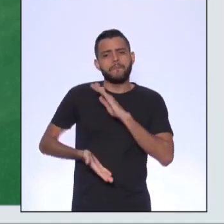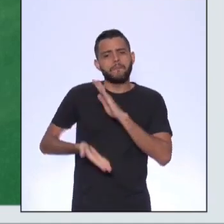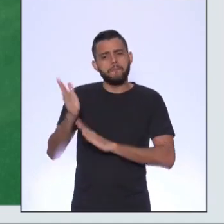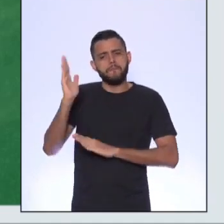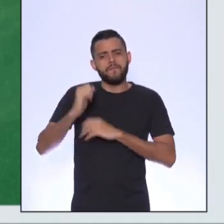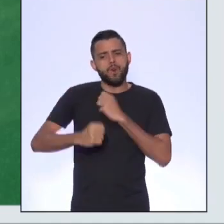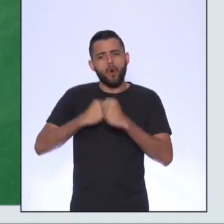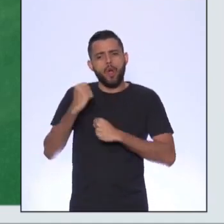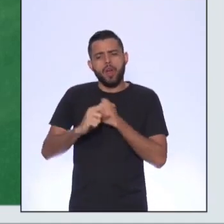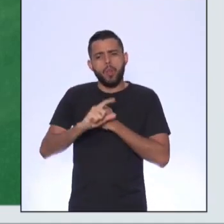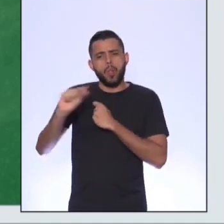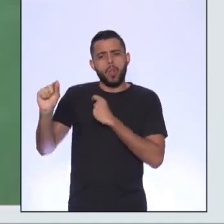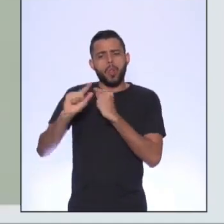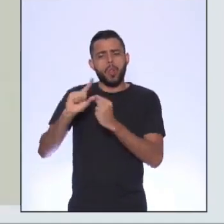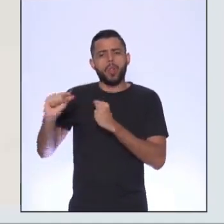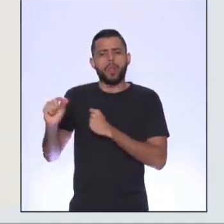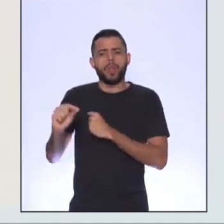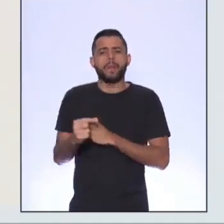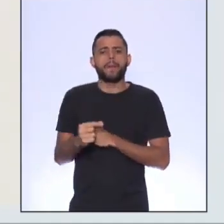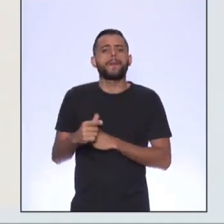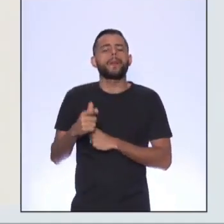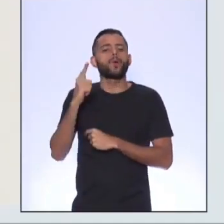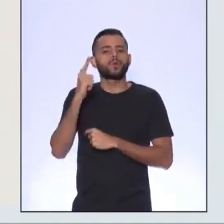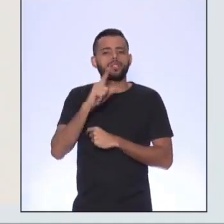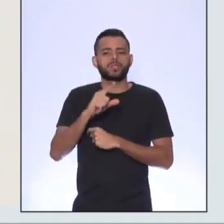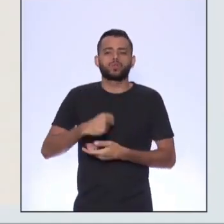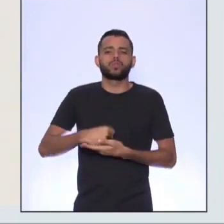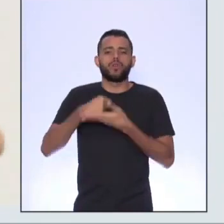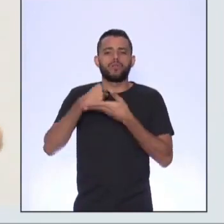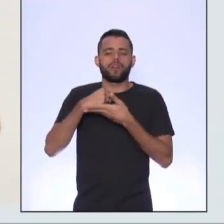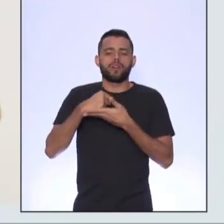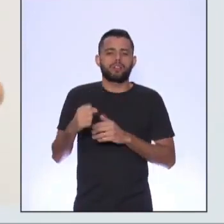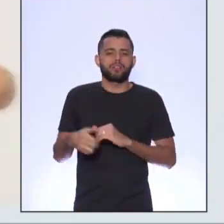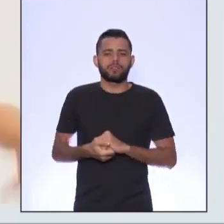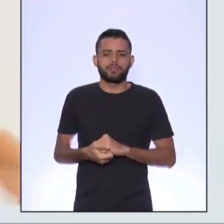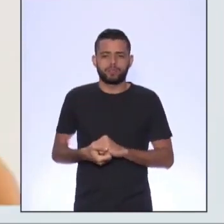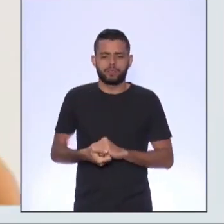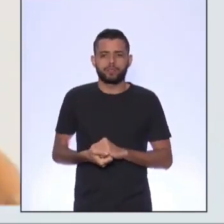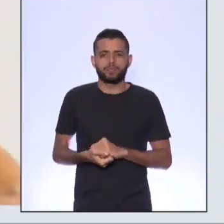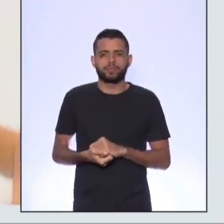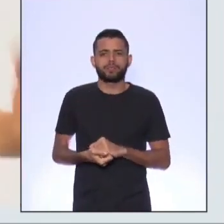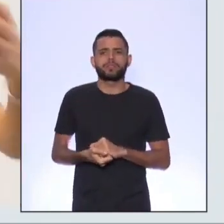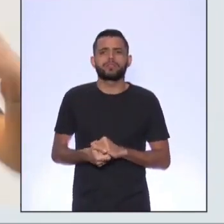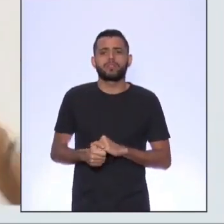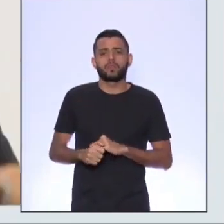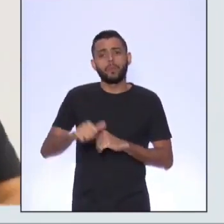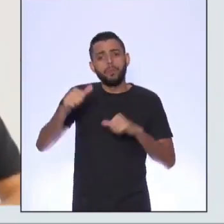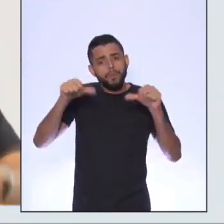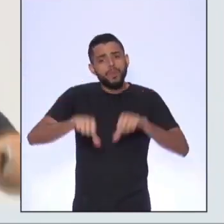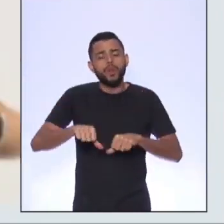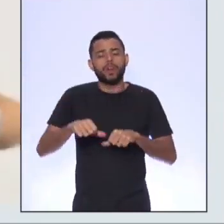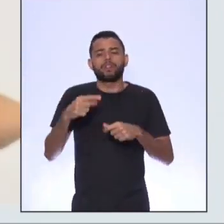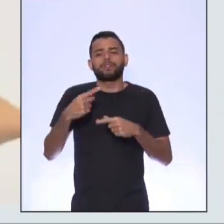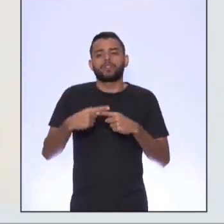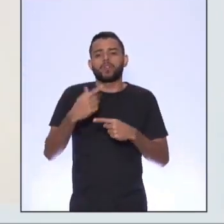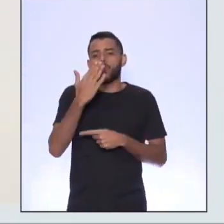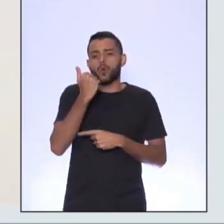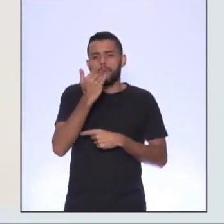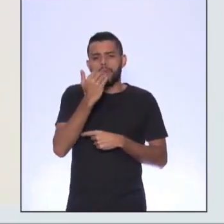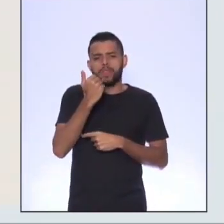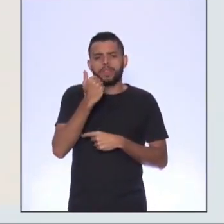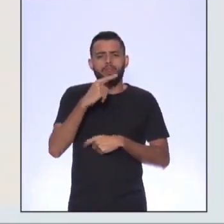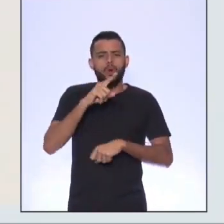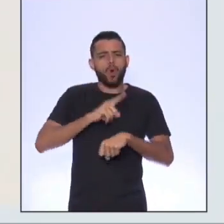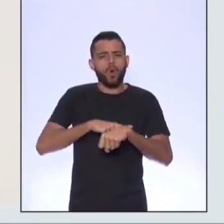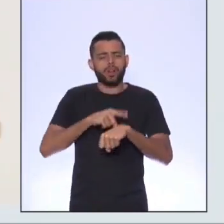teriam escapado da correnteza de lama. Quer dizer, a maior tragédia se deu exatamente no refeitório, por causa do horário, né? Pegou justamente